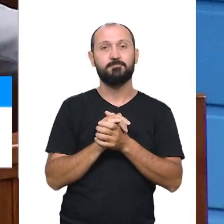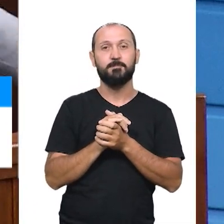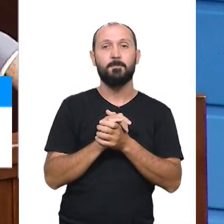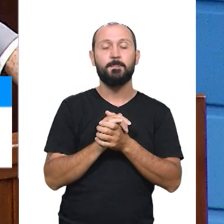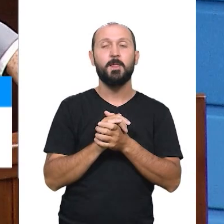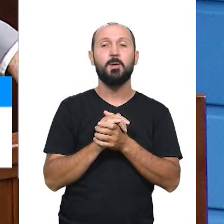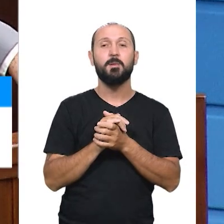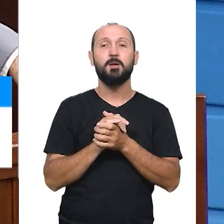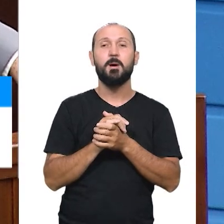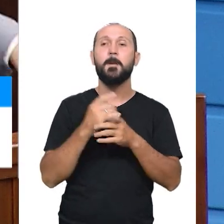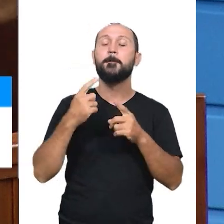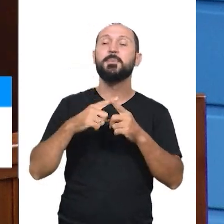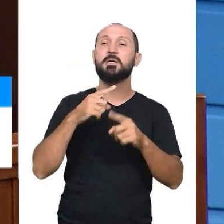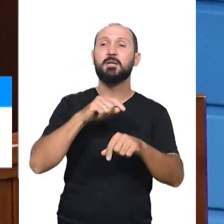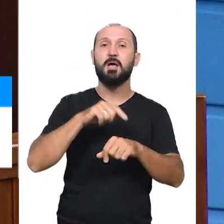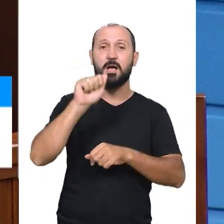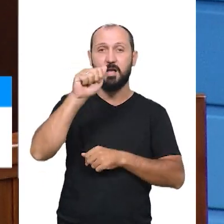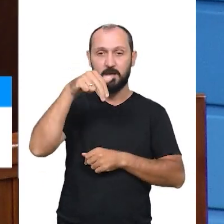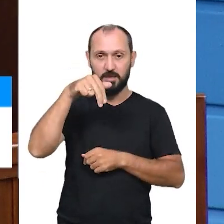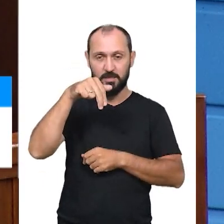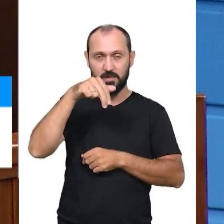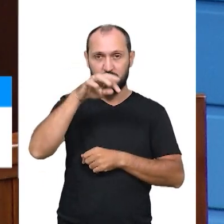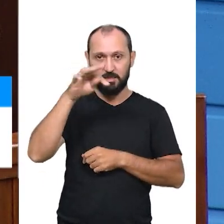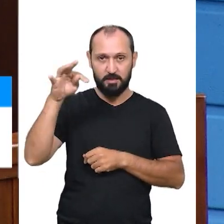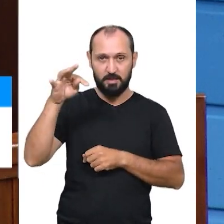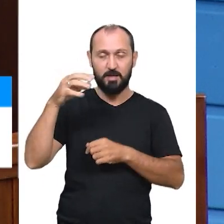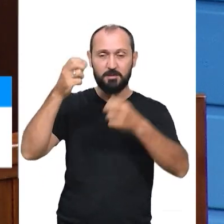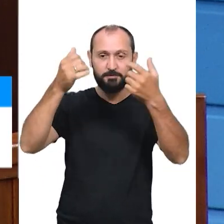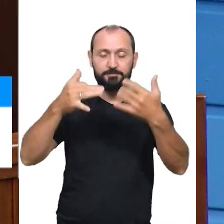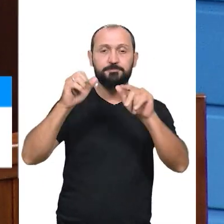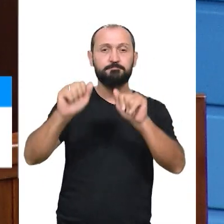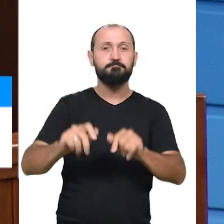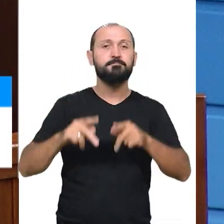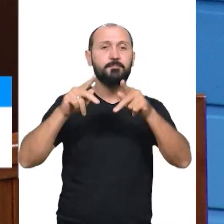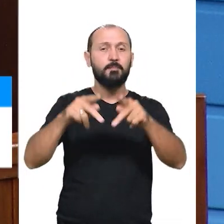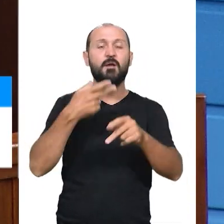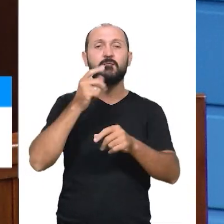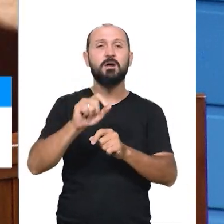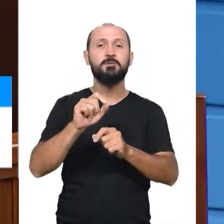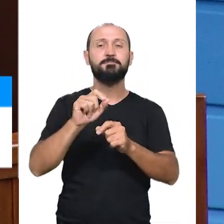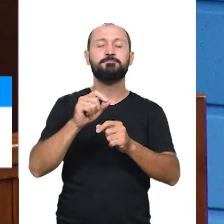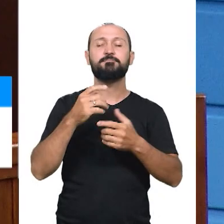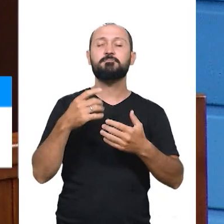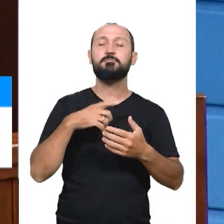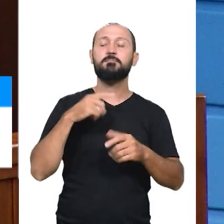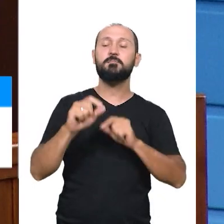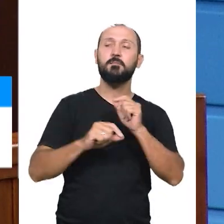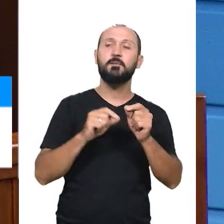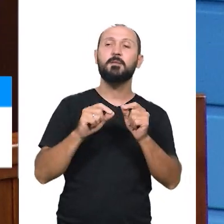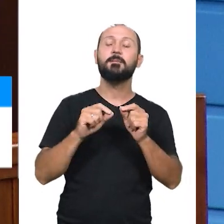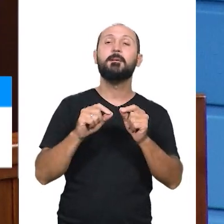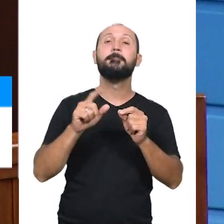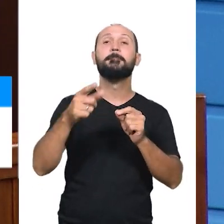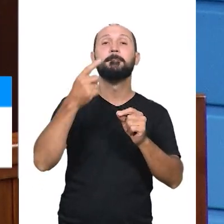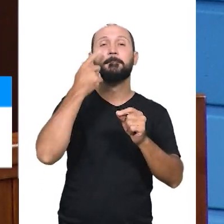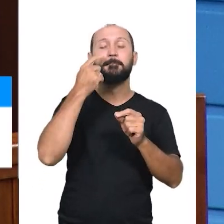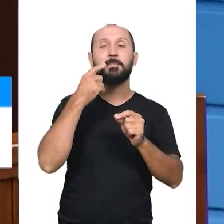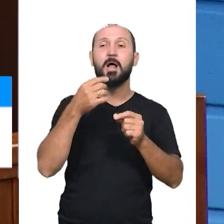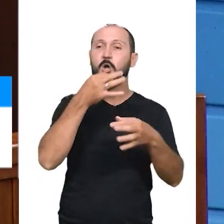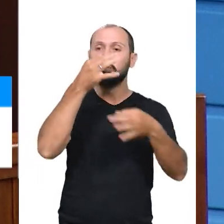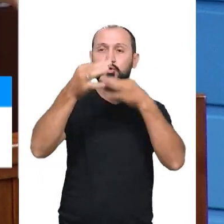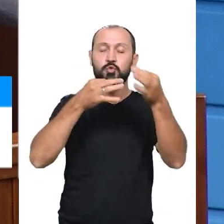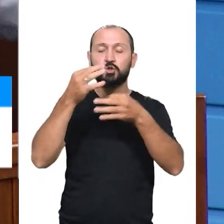porque, quando a ANTT disse da audiência aqui, ela fala audiência